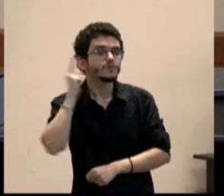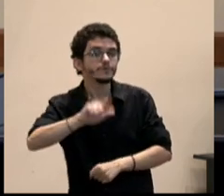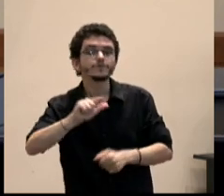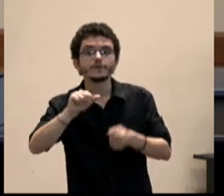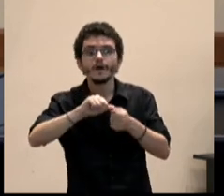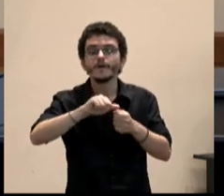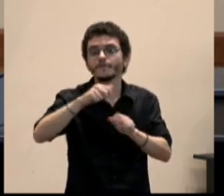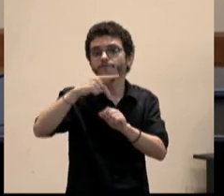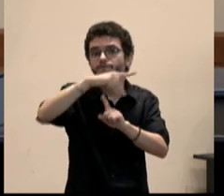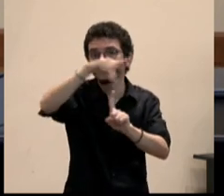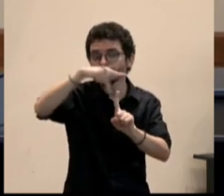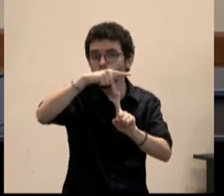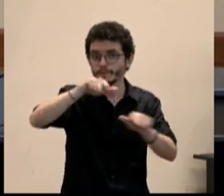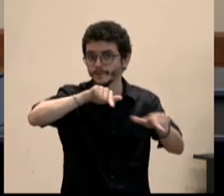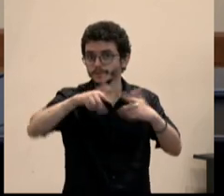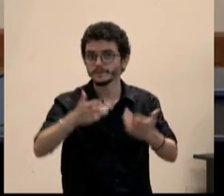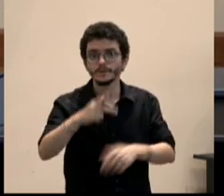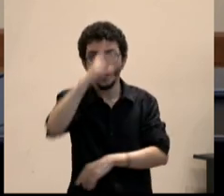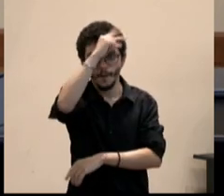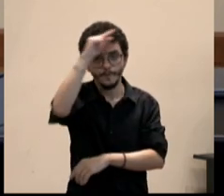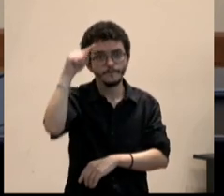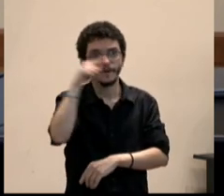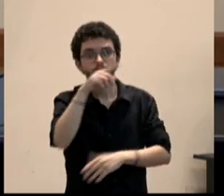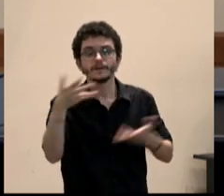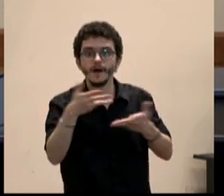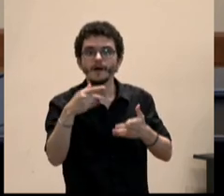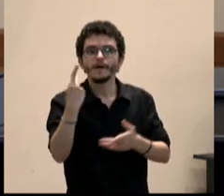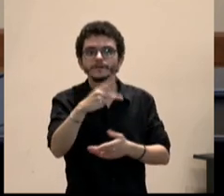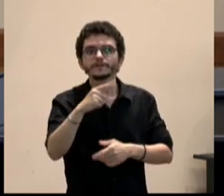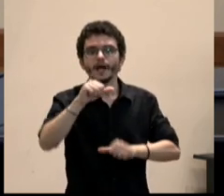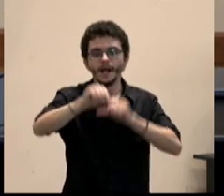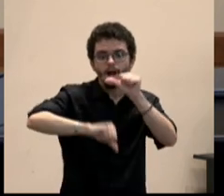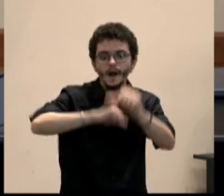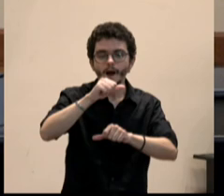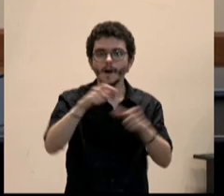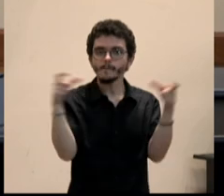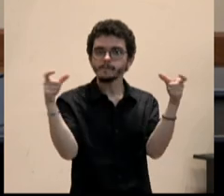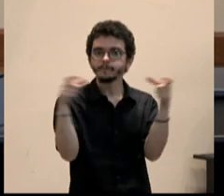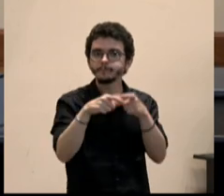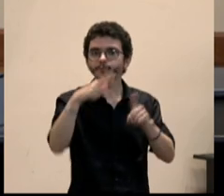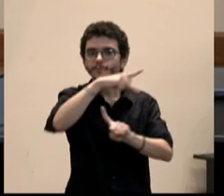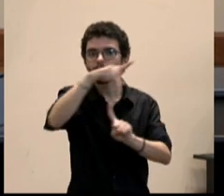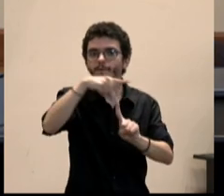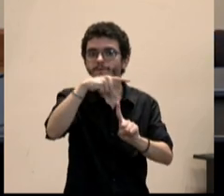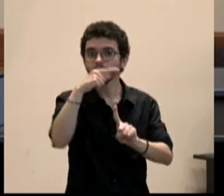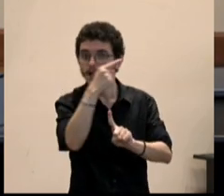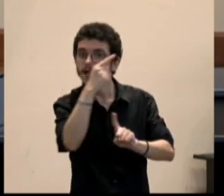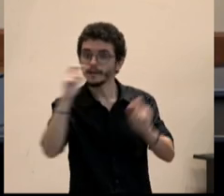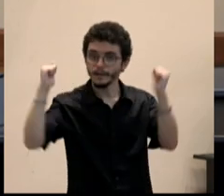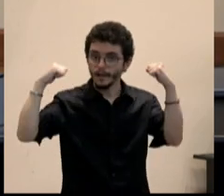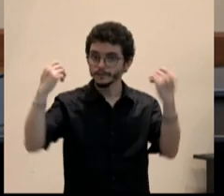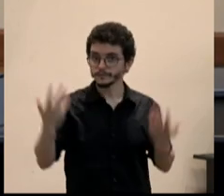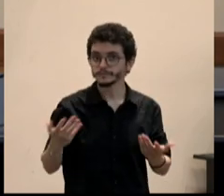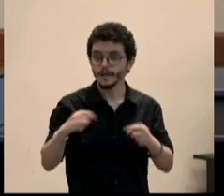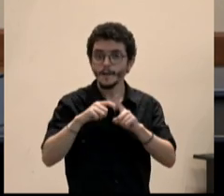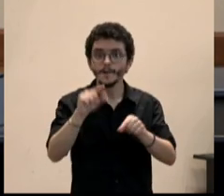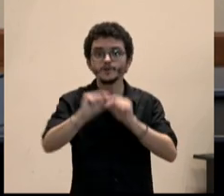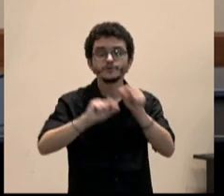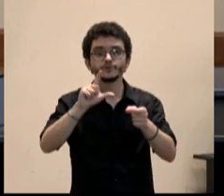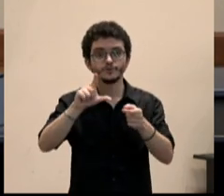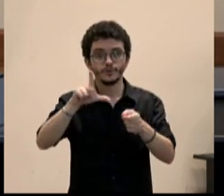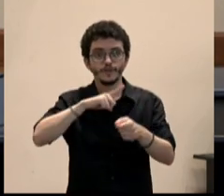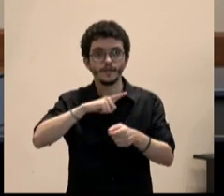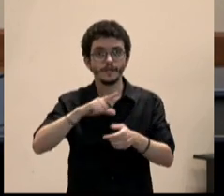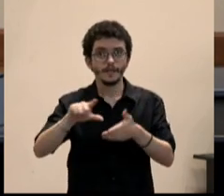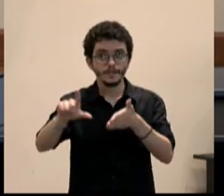carreira. O prefeito de lá hoje, ele mexeu para diminuir o plano de carreira lá de Chapecó. Mas o que tinha avançado foi